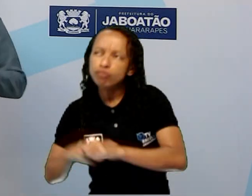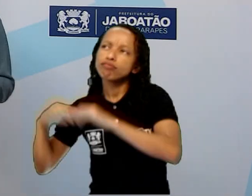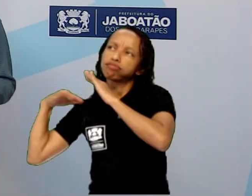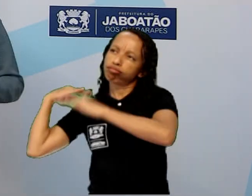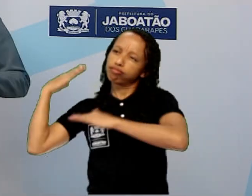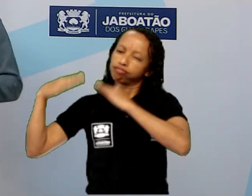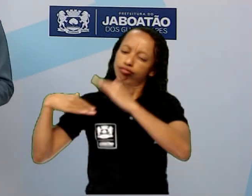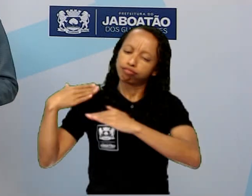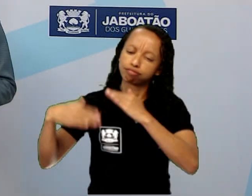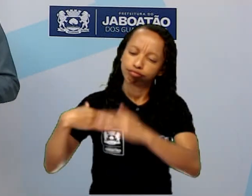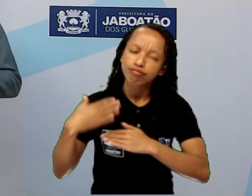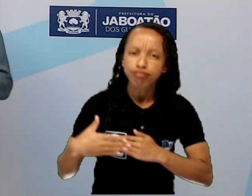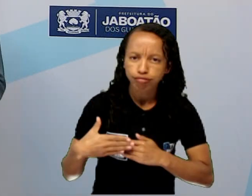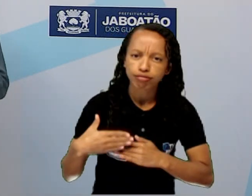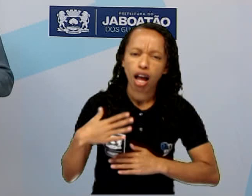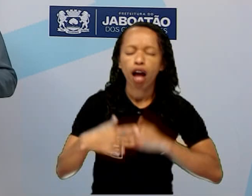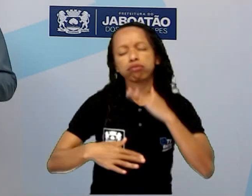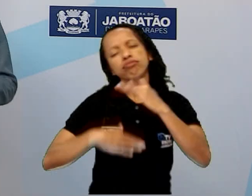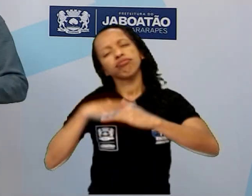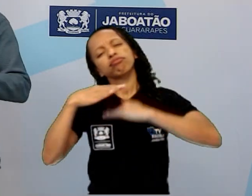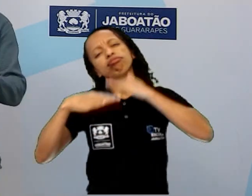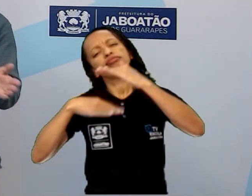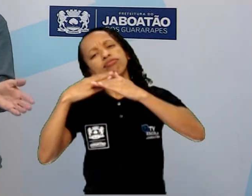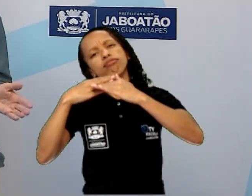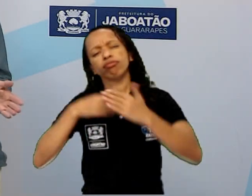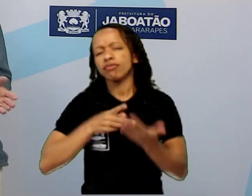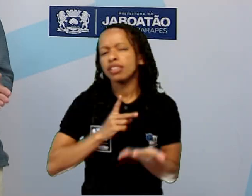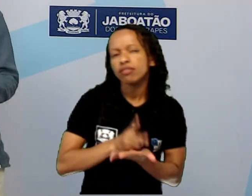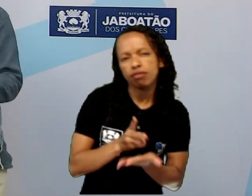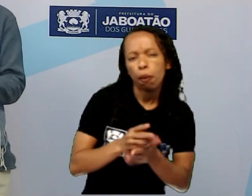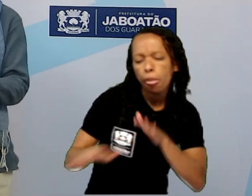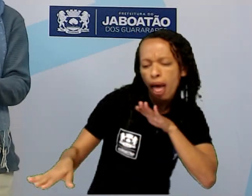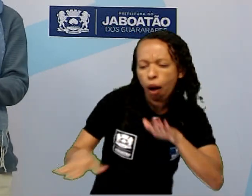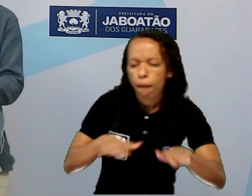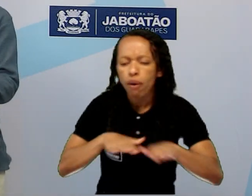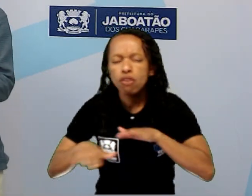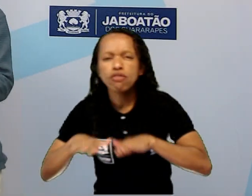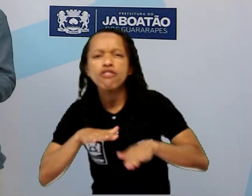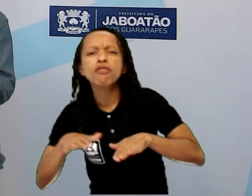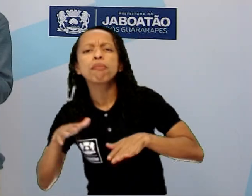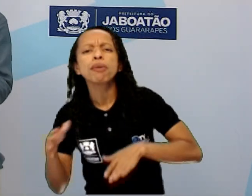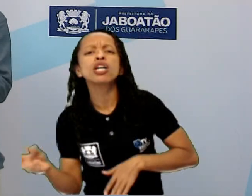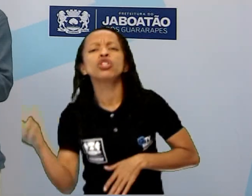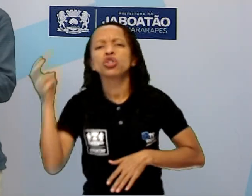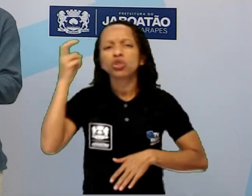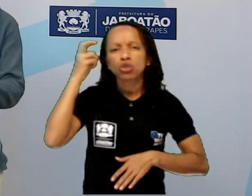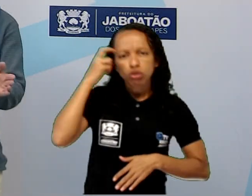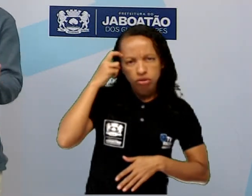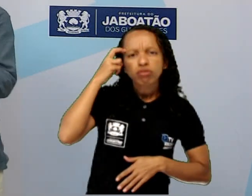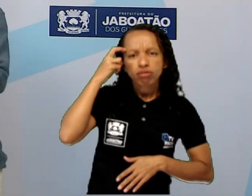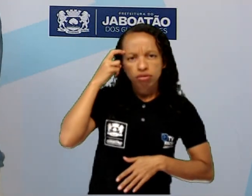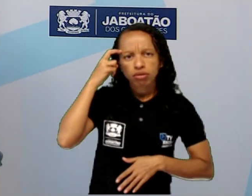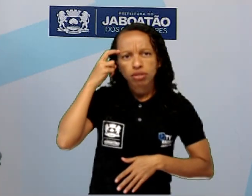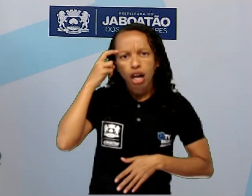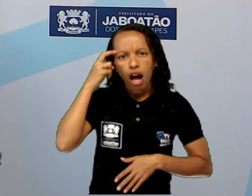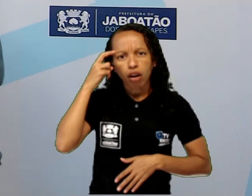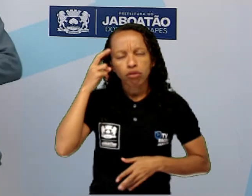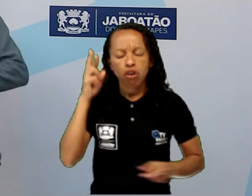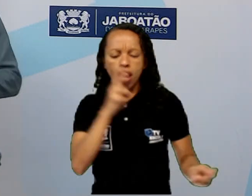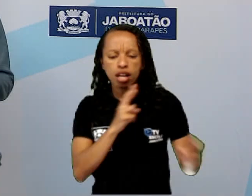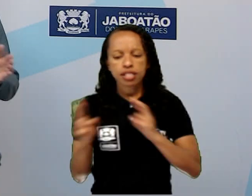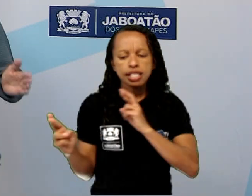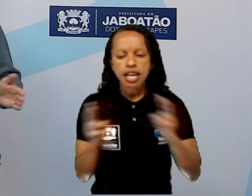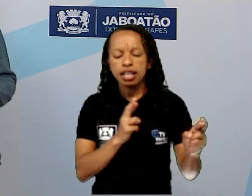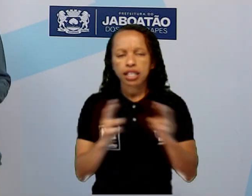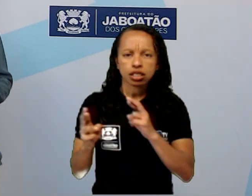sendo fluida e móvel. Então, movimentação cultural, ela vive na relação espaço-temporal.